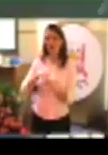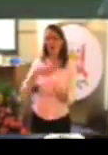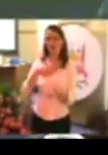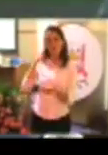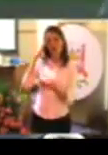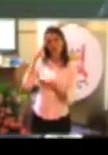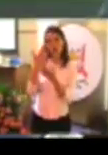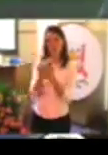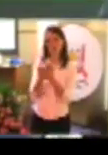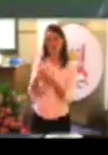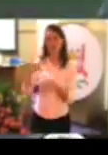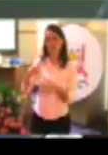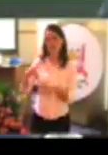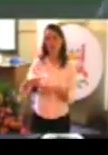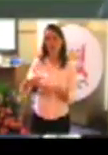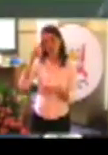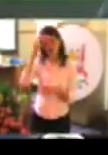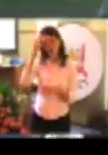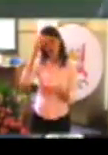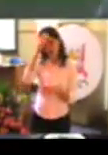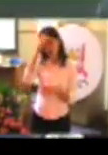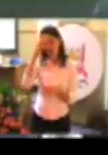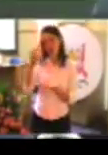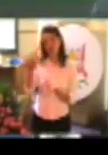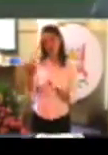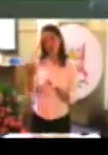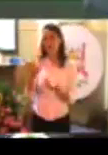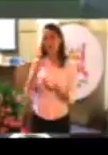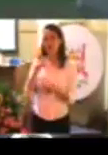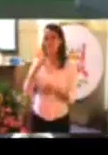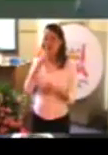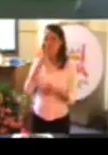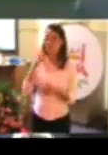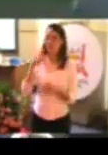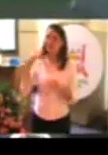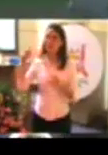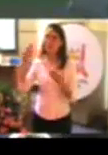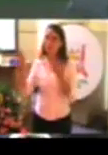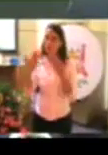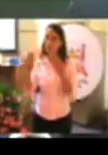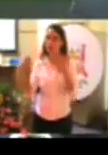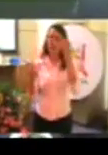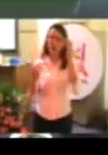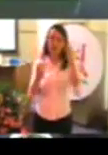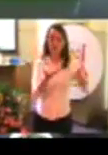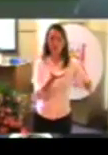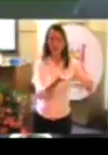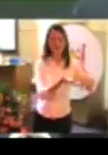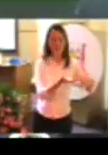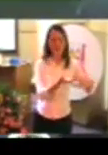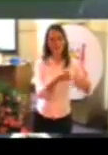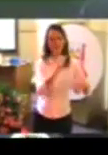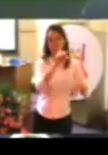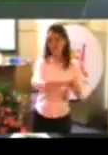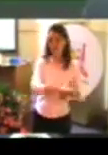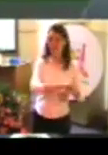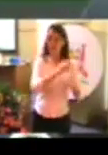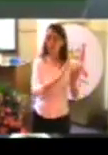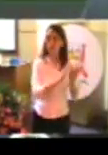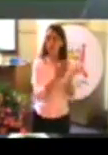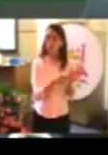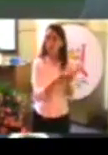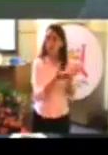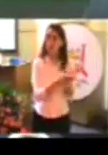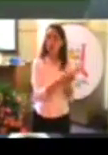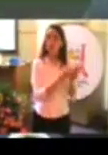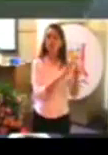a periferia de Criciúma não seja tão triste quanto a periferia de Brasília, que é uma periferia